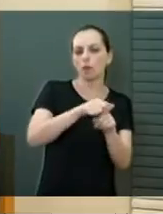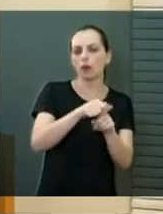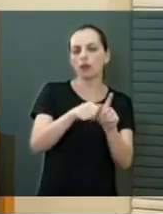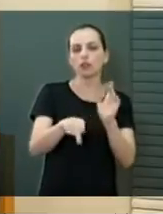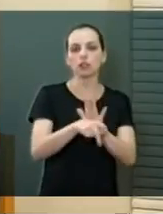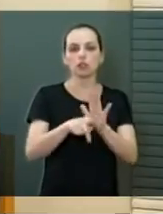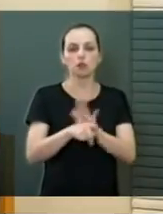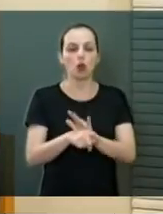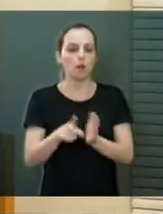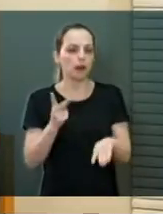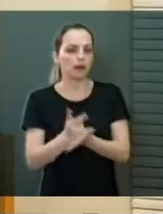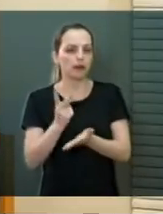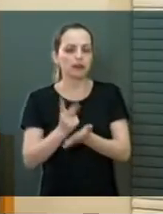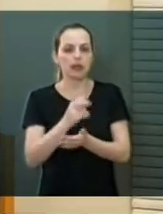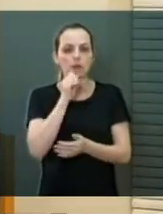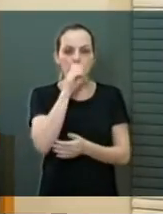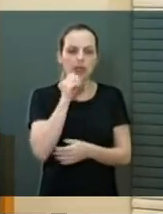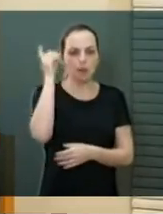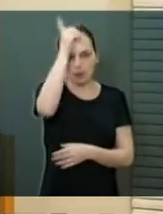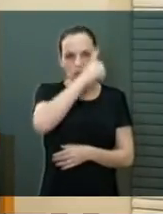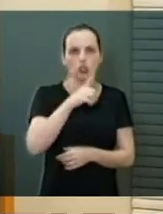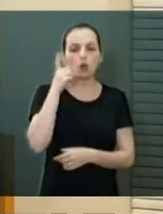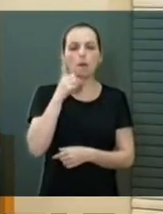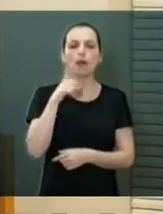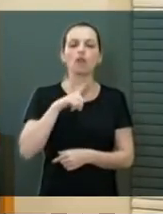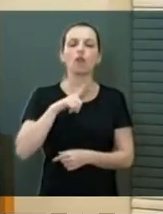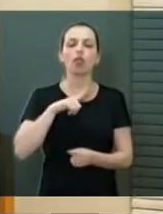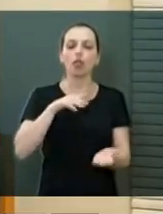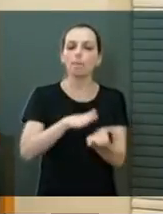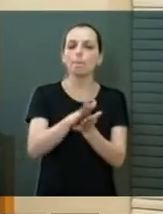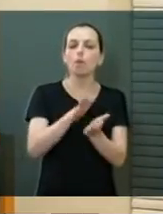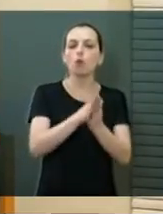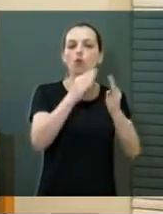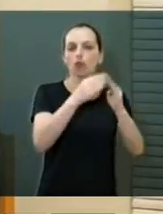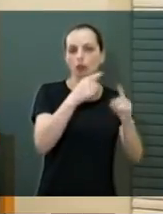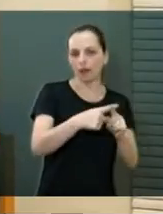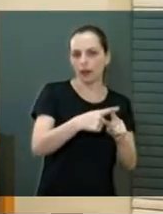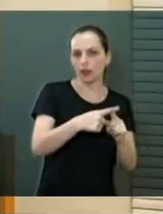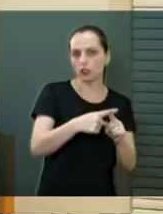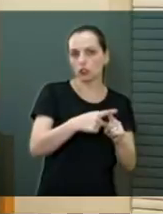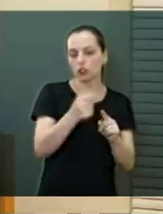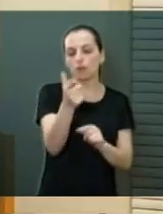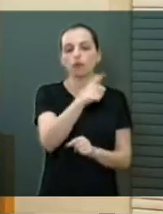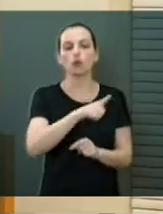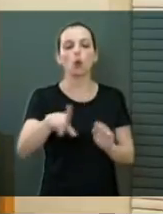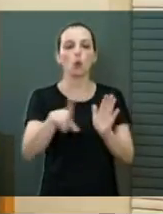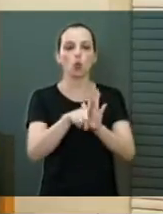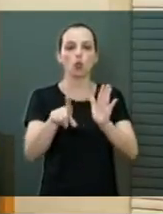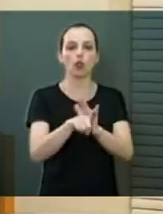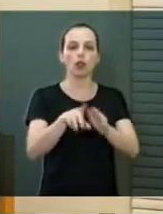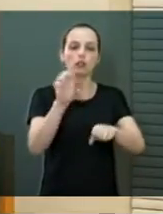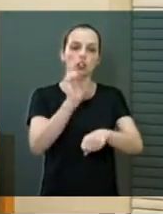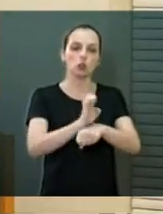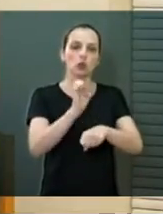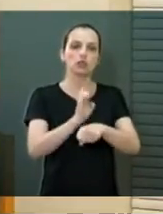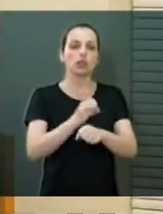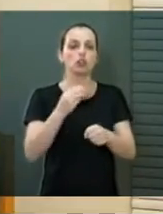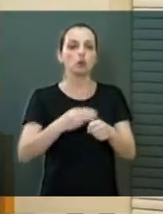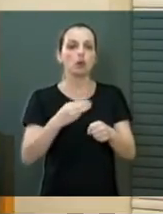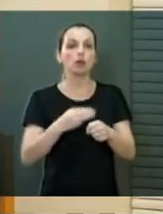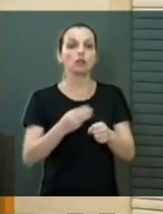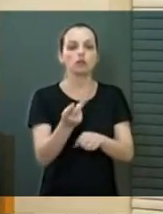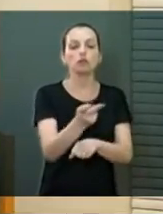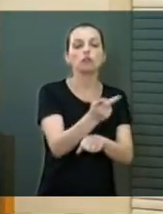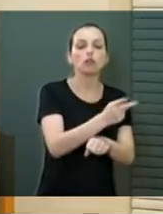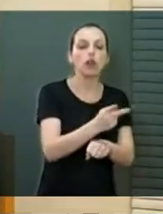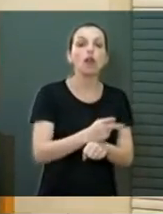final de semana uma igreja nova será contemplada? Outras leis federais, estaduais e municipais também serão fiscalizadas e